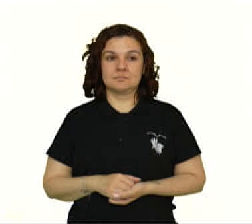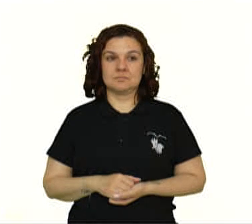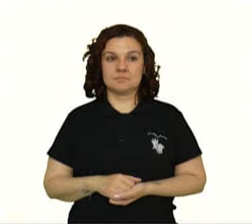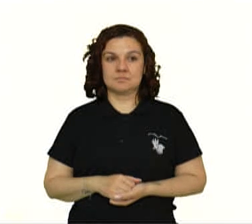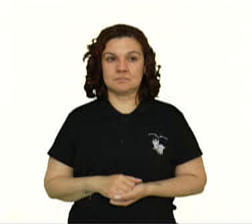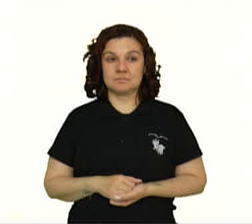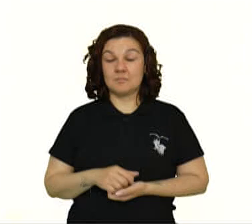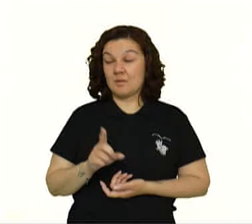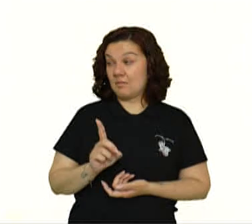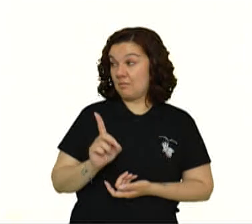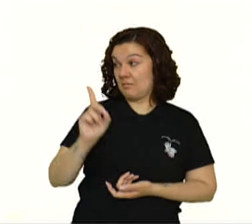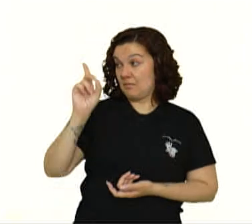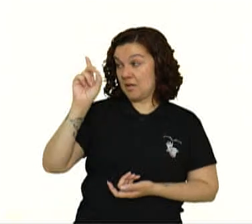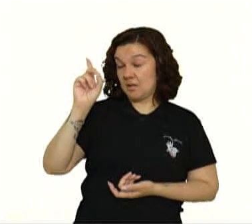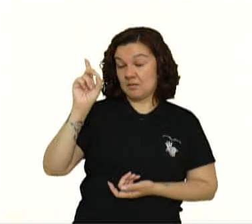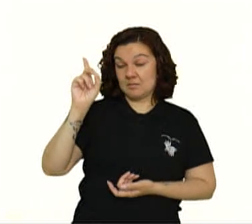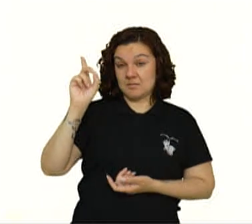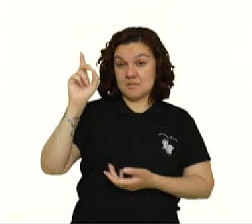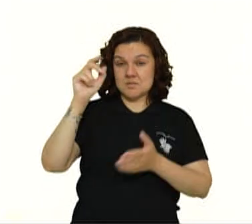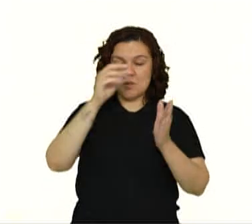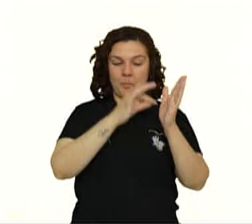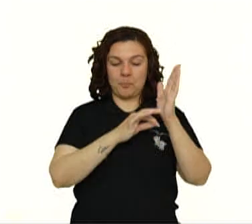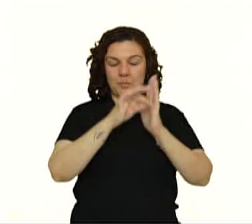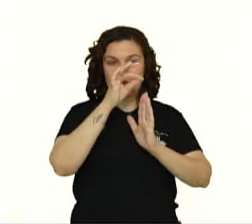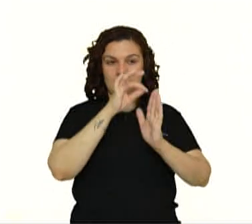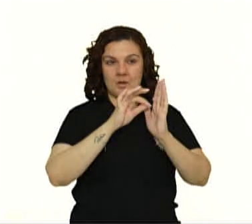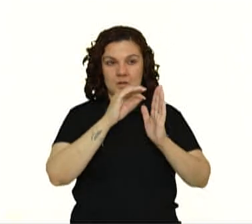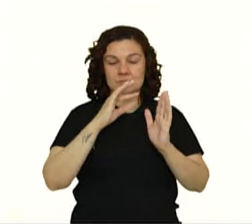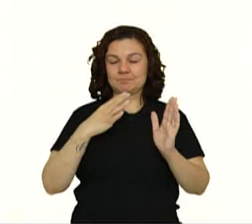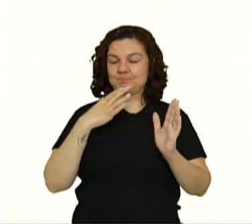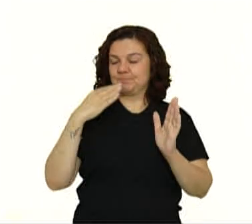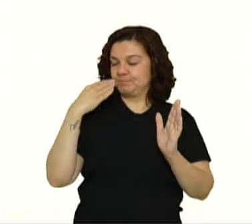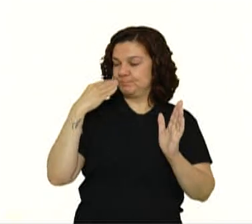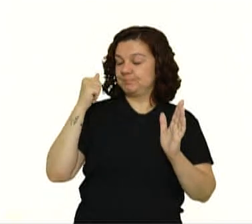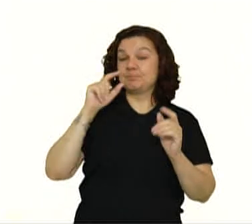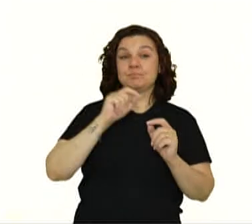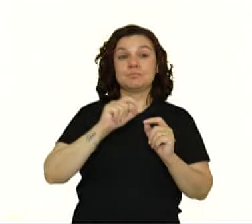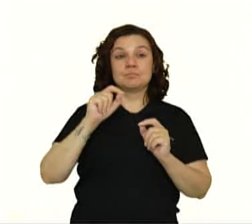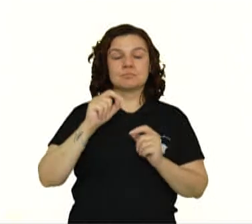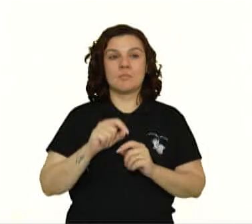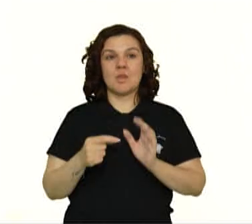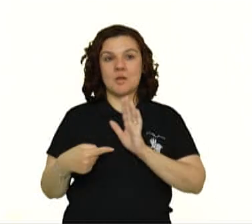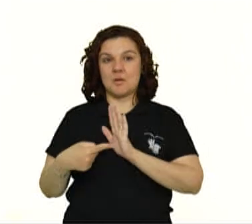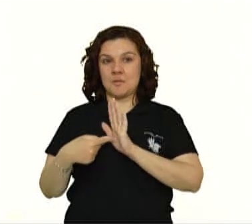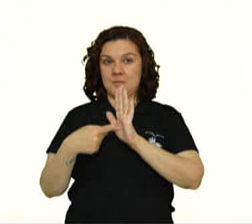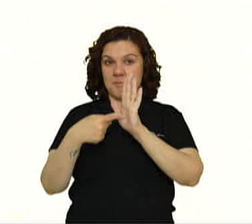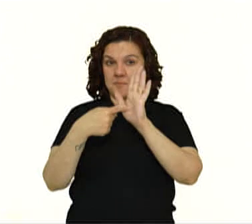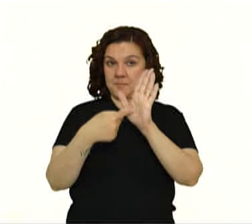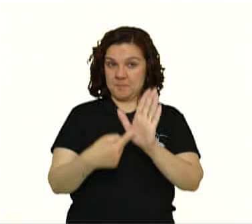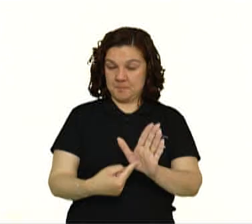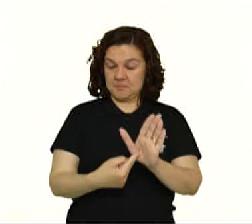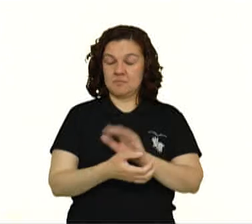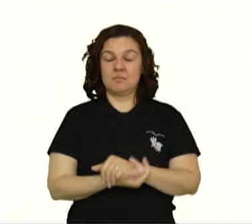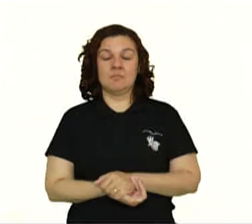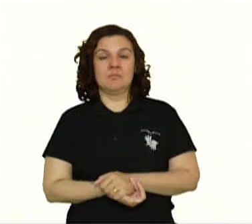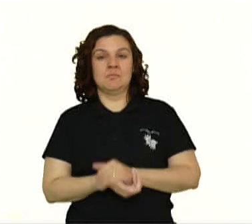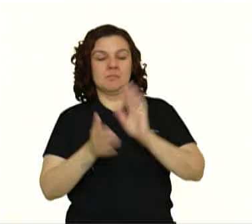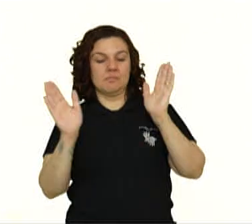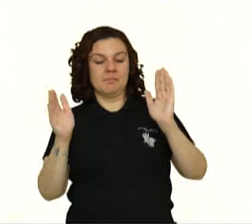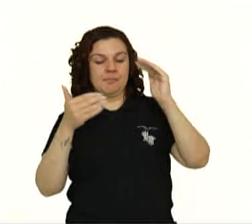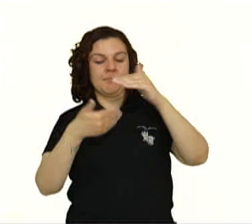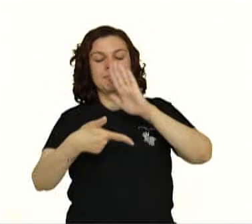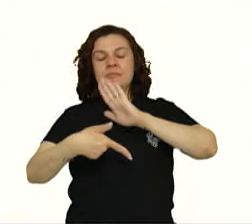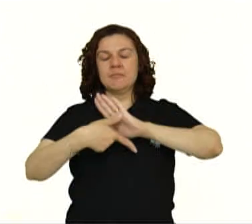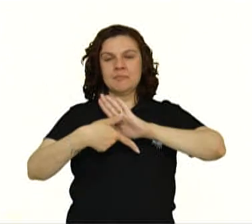figura super conhecida de um cara que gosta muito de matemática. Representar objetos tridimensionais em uma folha